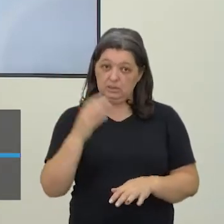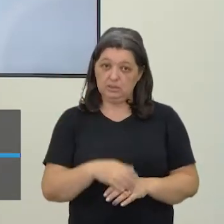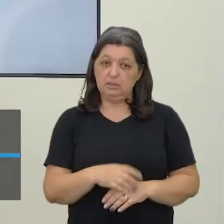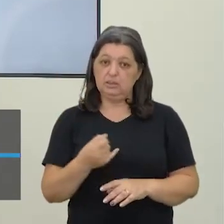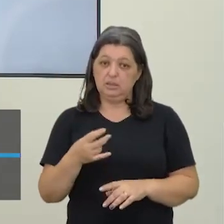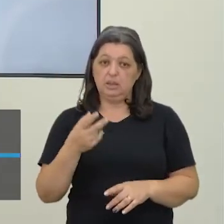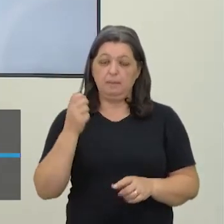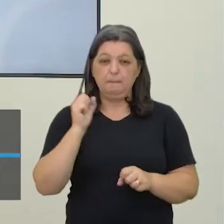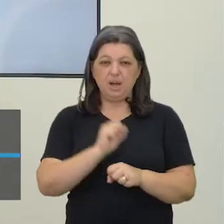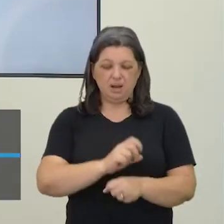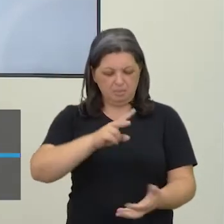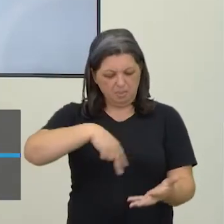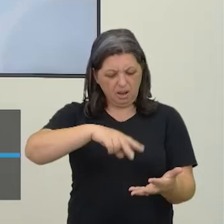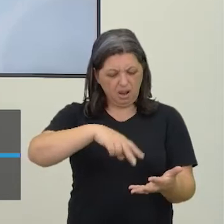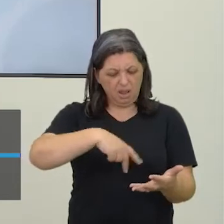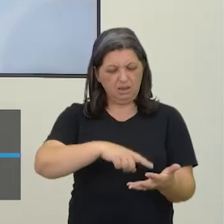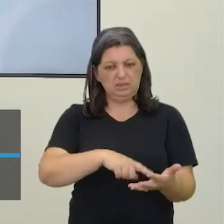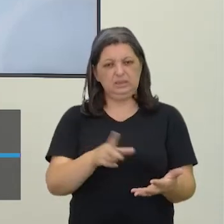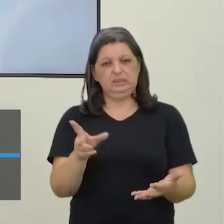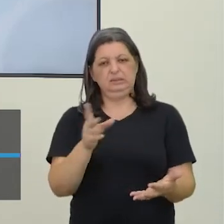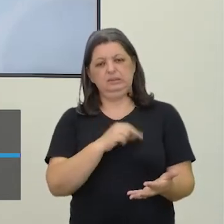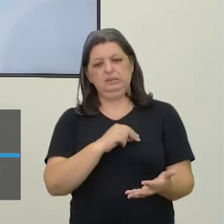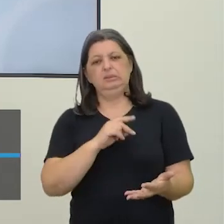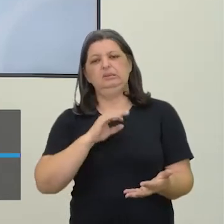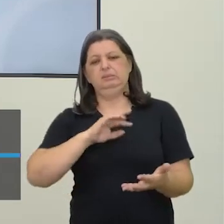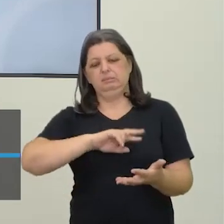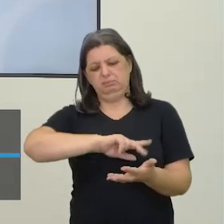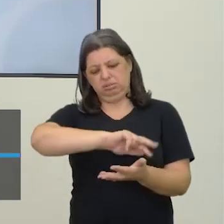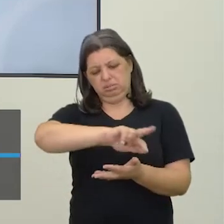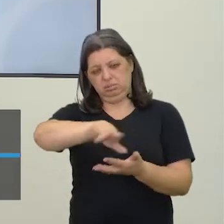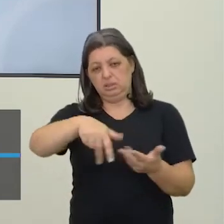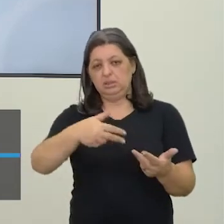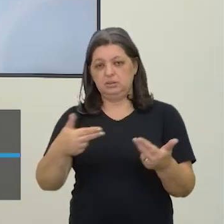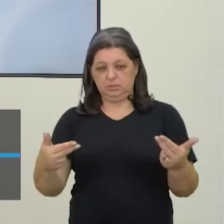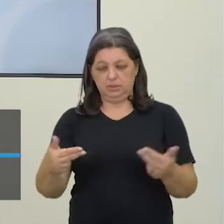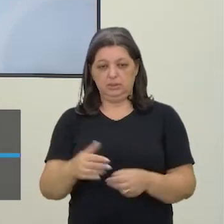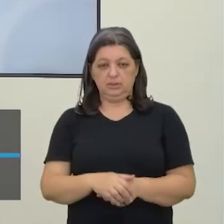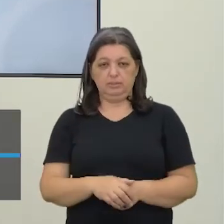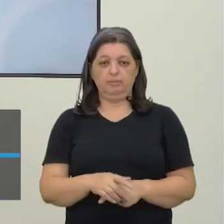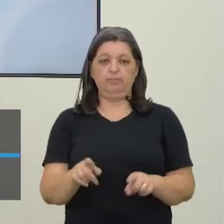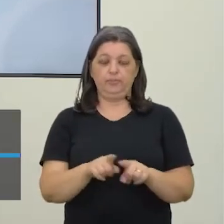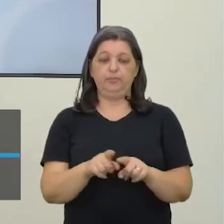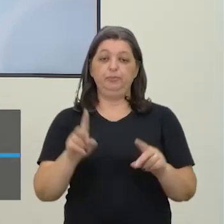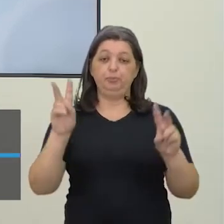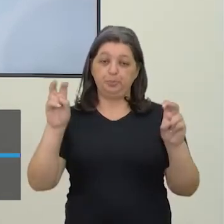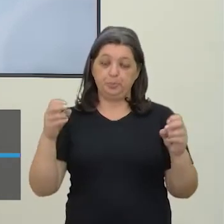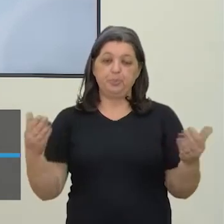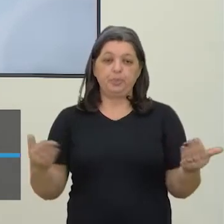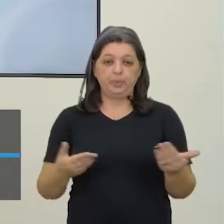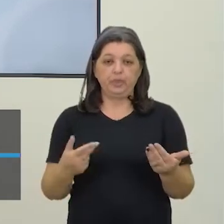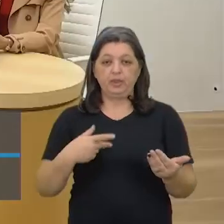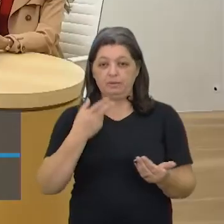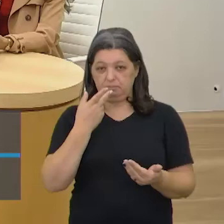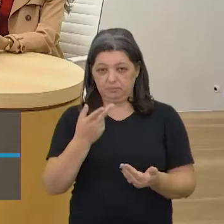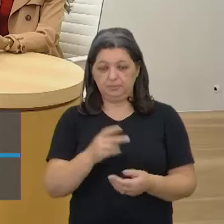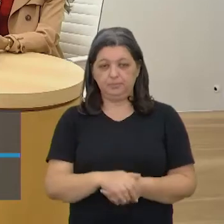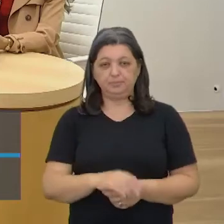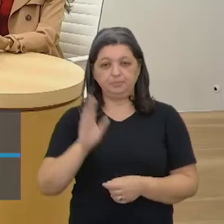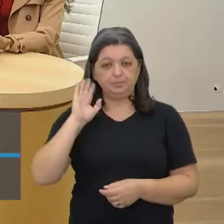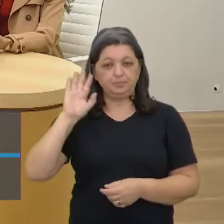para ler, com algum tempinho, você consegue se informar sobre muita coisa. Inclusive sobre os temas atuais. A professora agora há pouco, a Tainá, falou